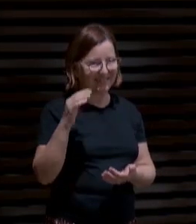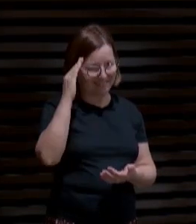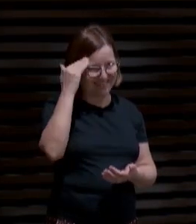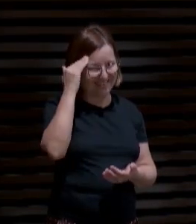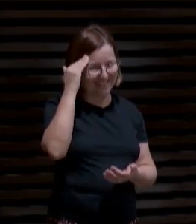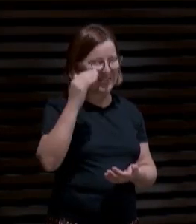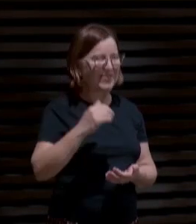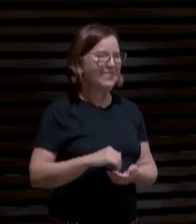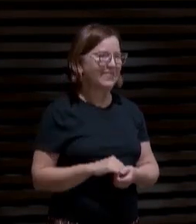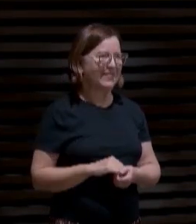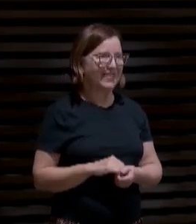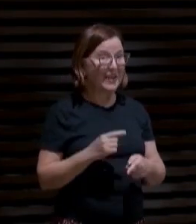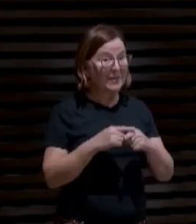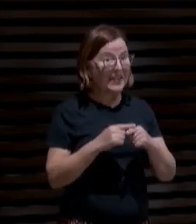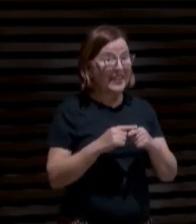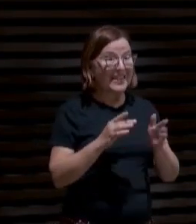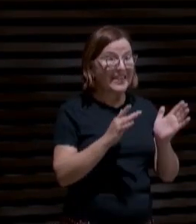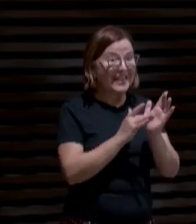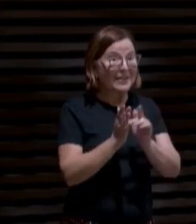Entendeu? Por que Jesus tinha que morrer?